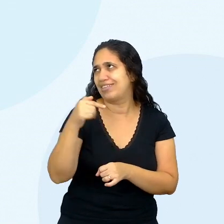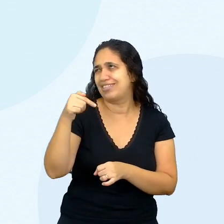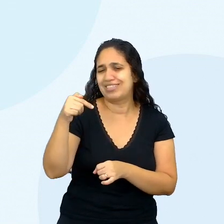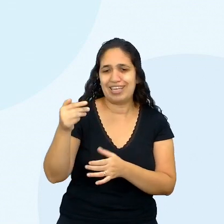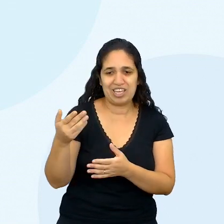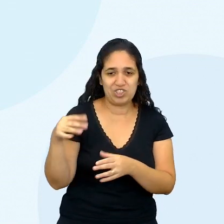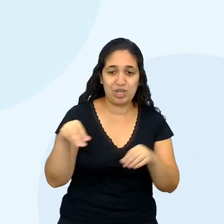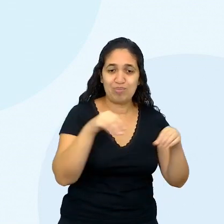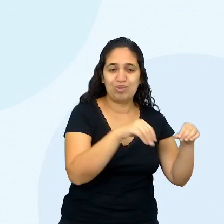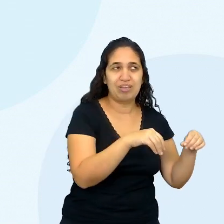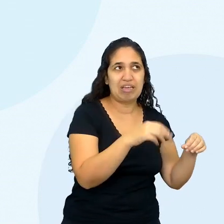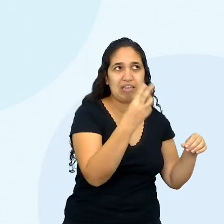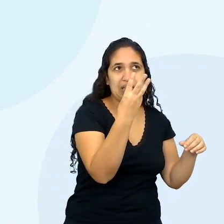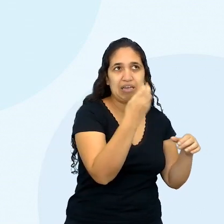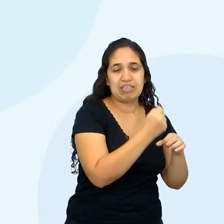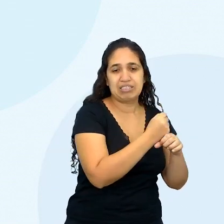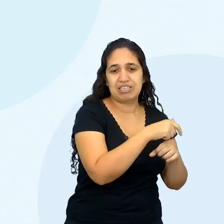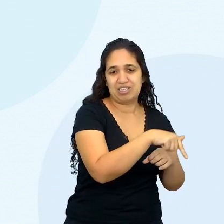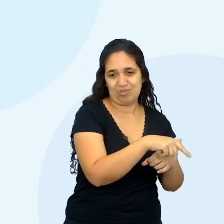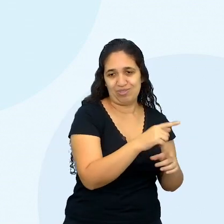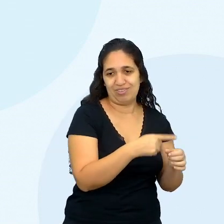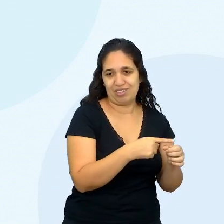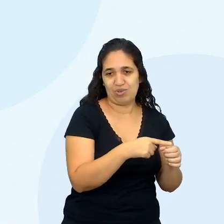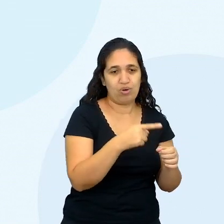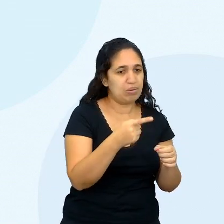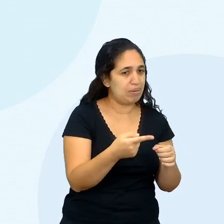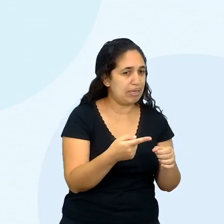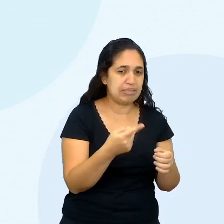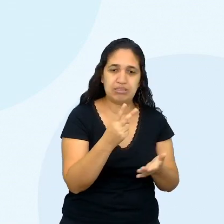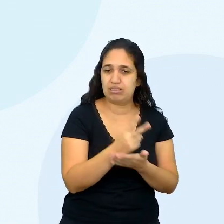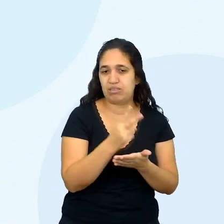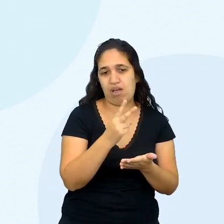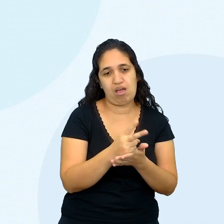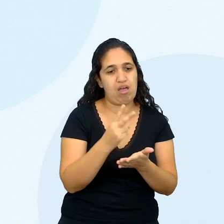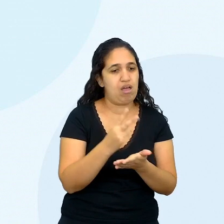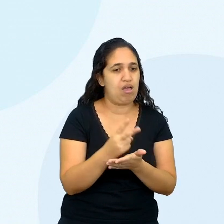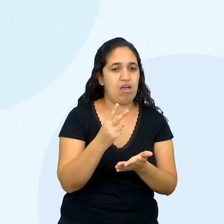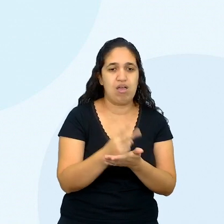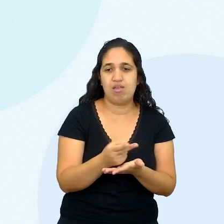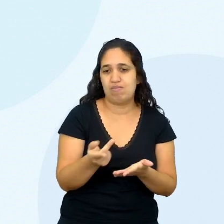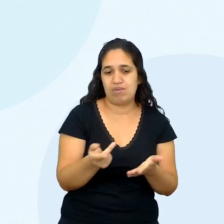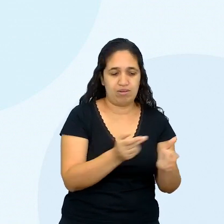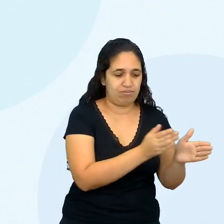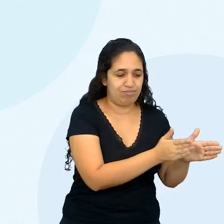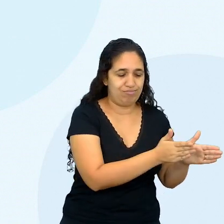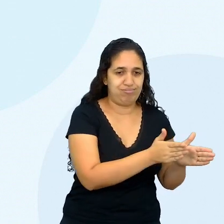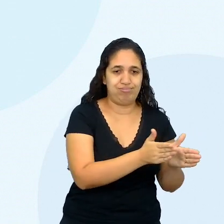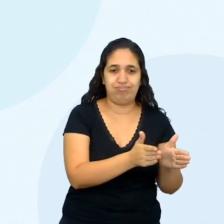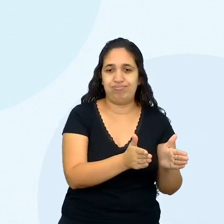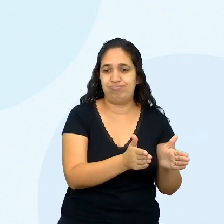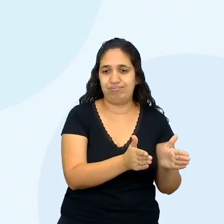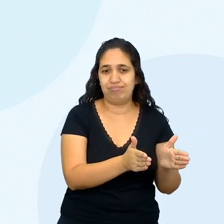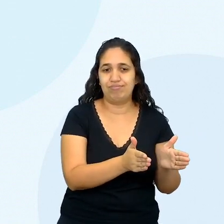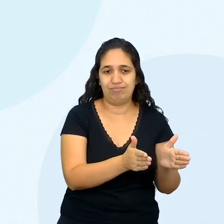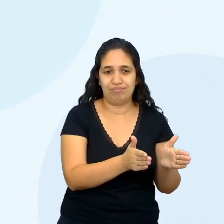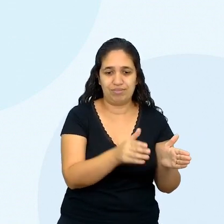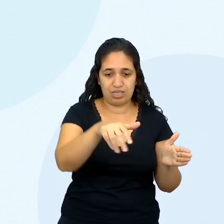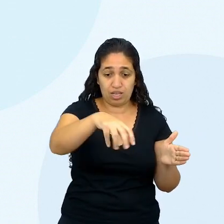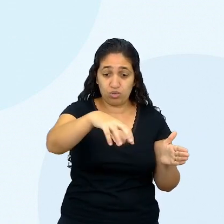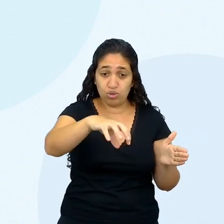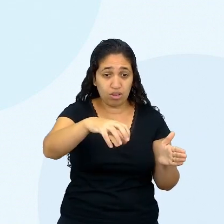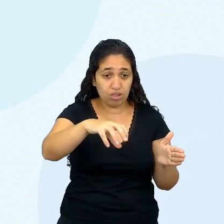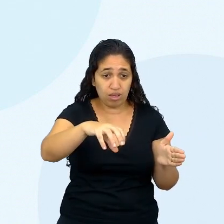que eu estou no interior, mas os padrões se repetem, né? Nessa época do ano que a gente passou aí, tem falta de água na torneira